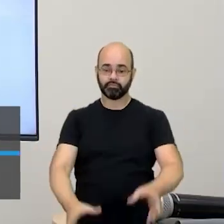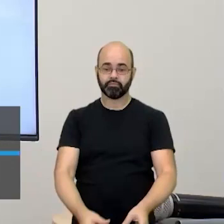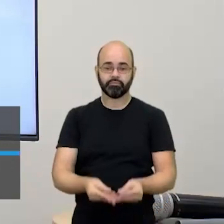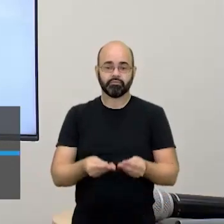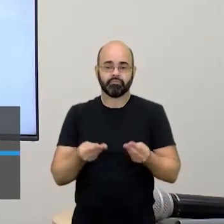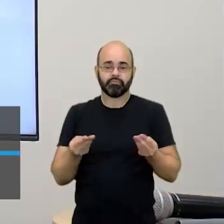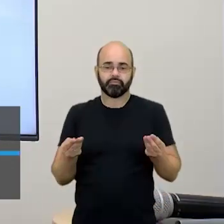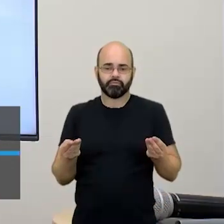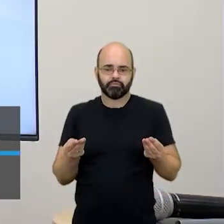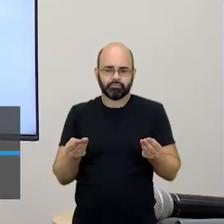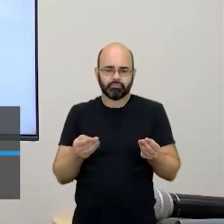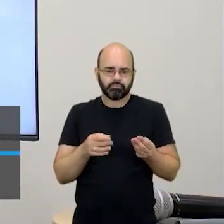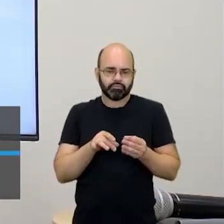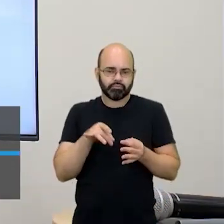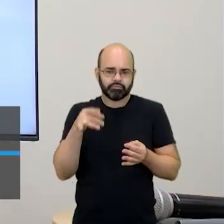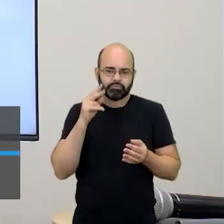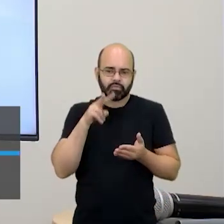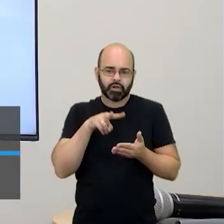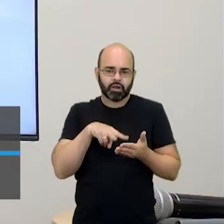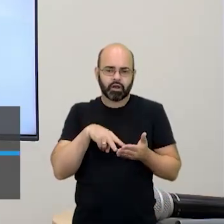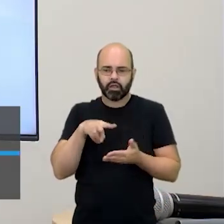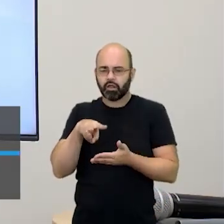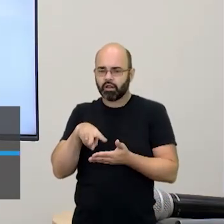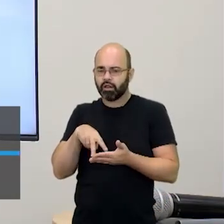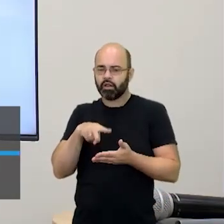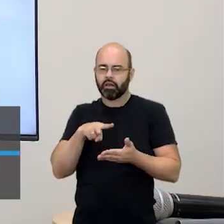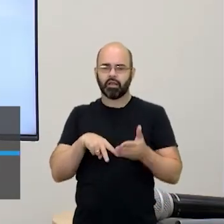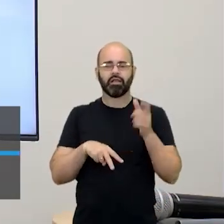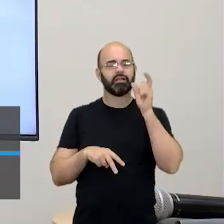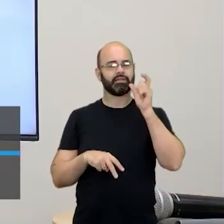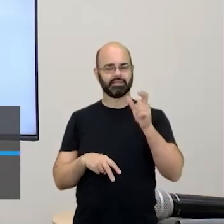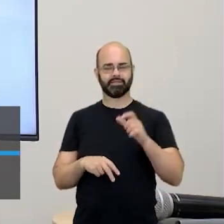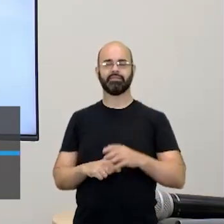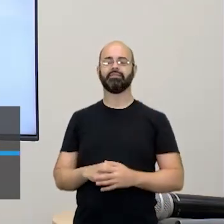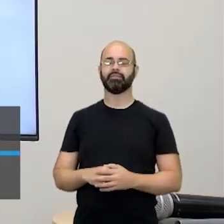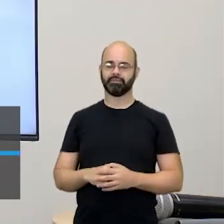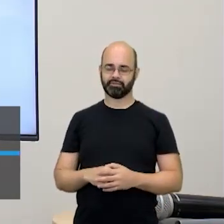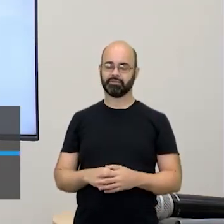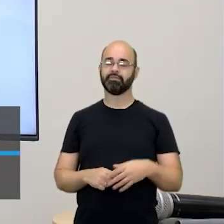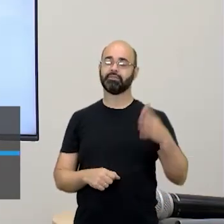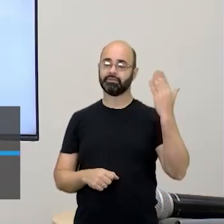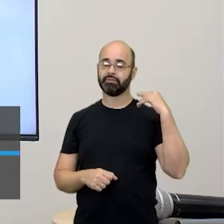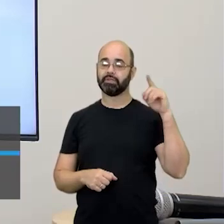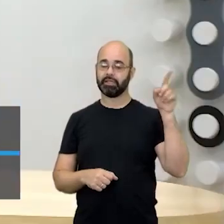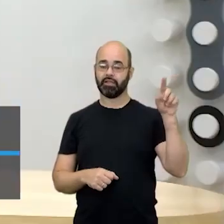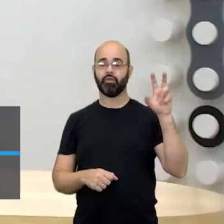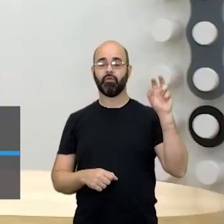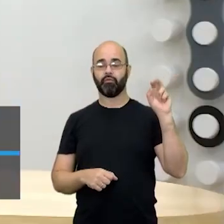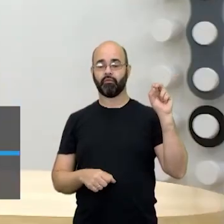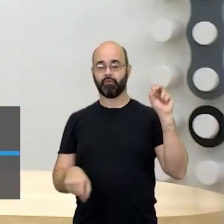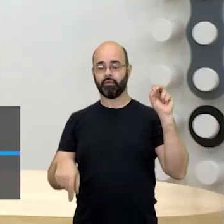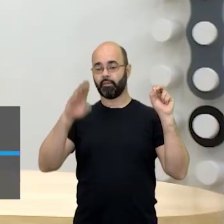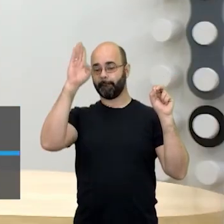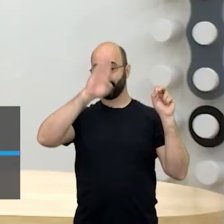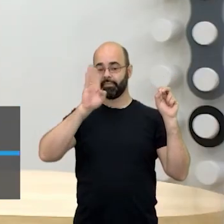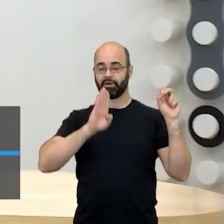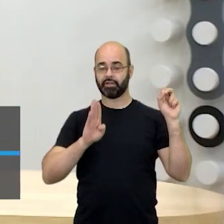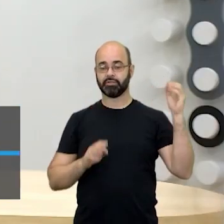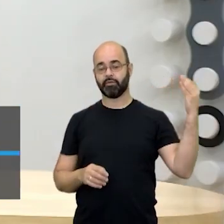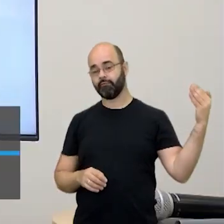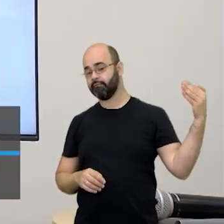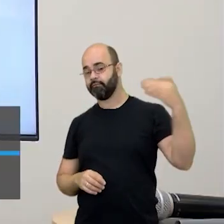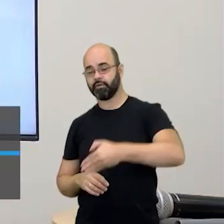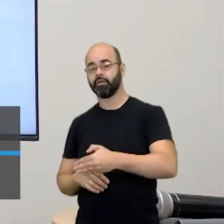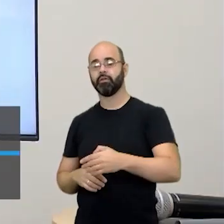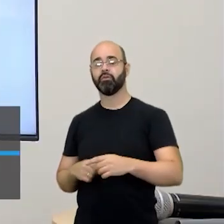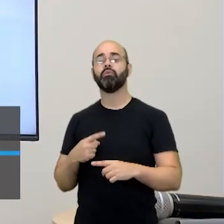em direção ao Brasil foi para fugir dos fuzilamentos, das retaliações e